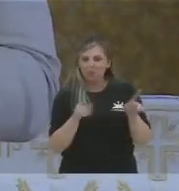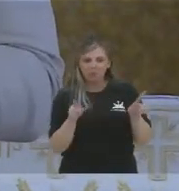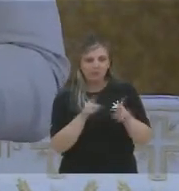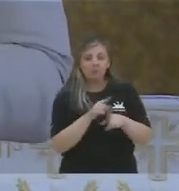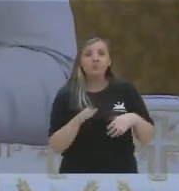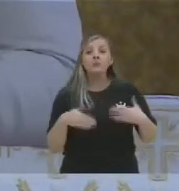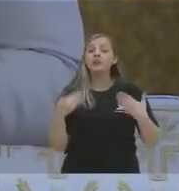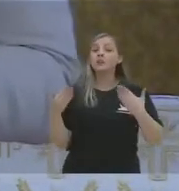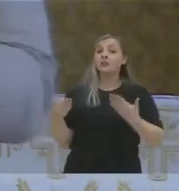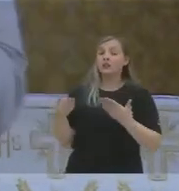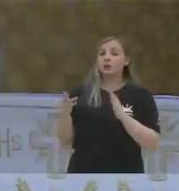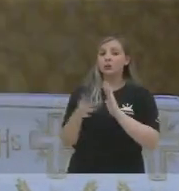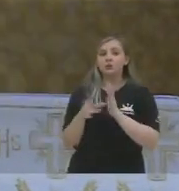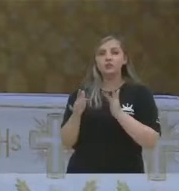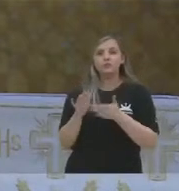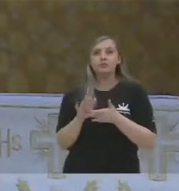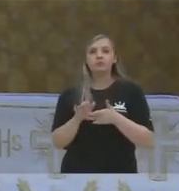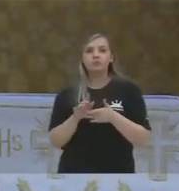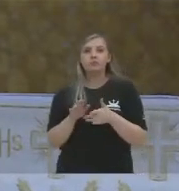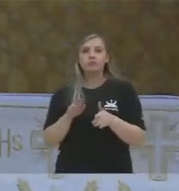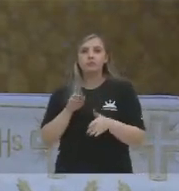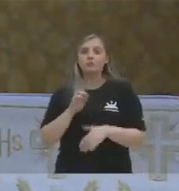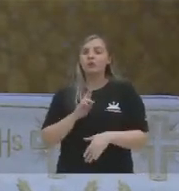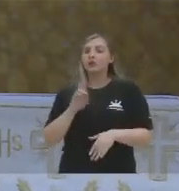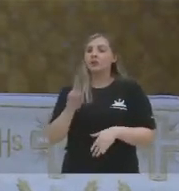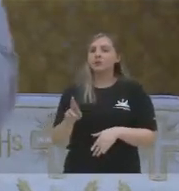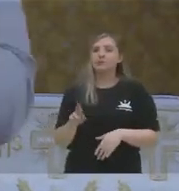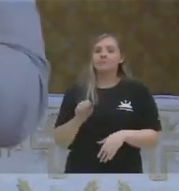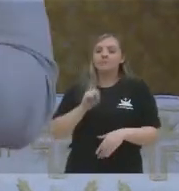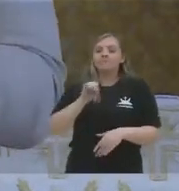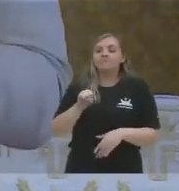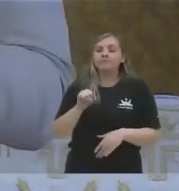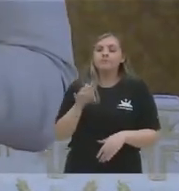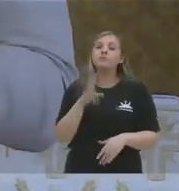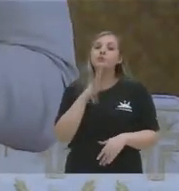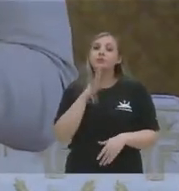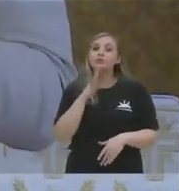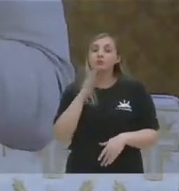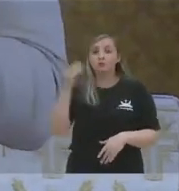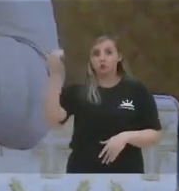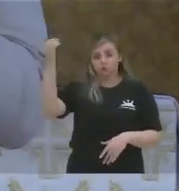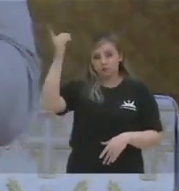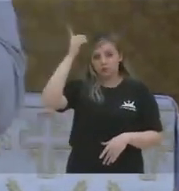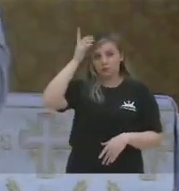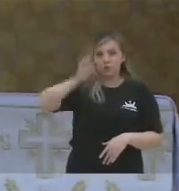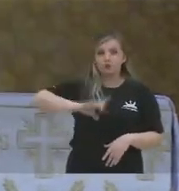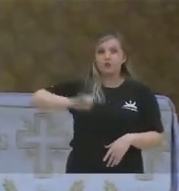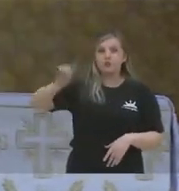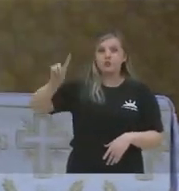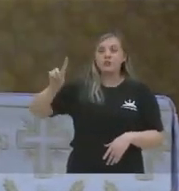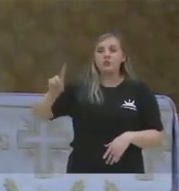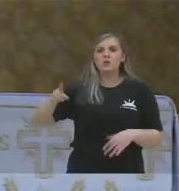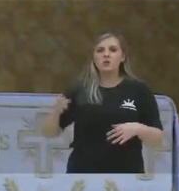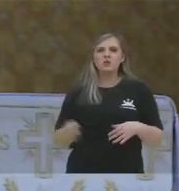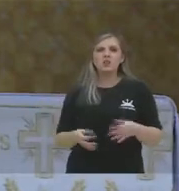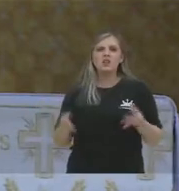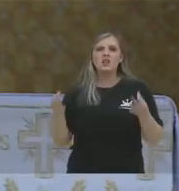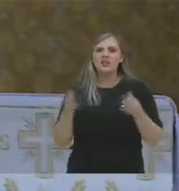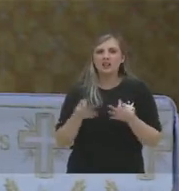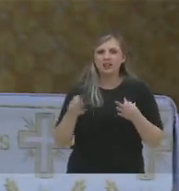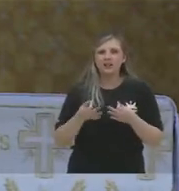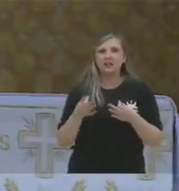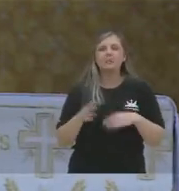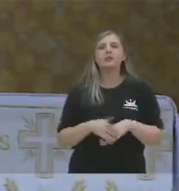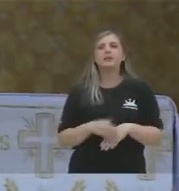Respondeu-lhe Jesus: se conheces o dom de Deus e quem te diz, dá-me de beber, certamente pediria tu mesma e ele